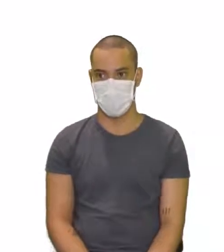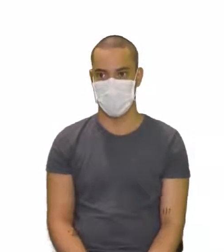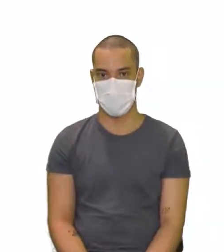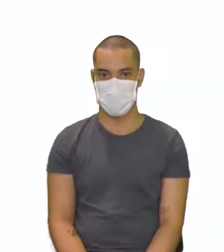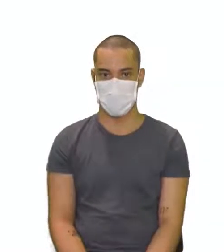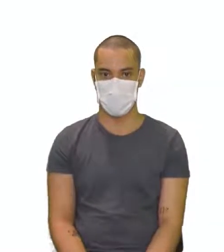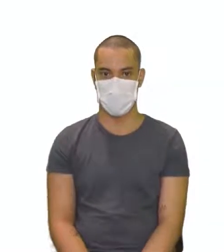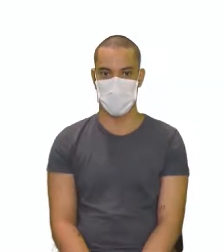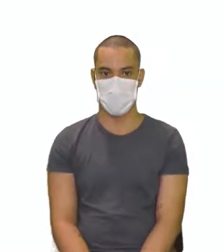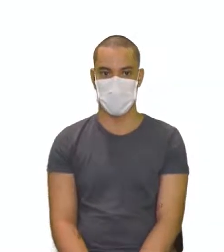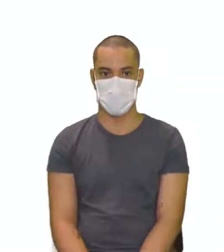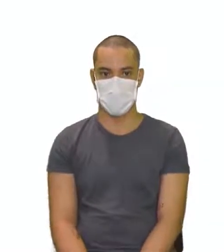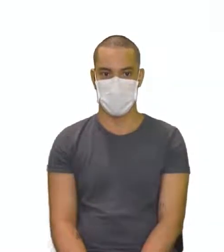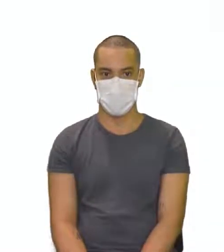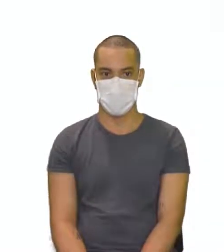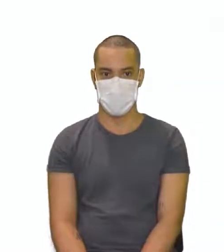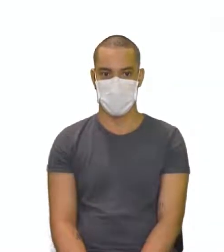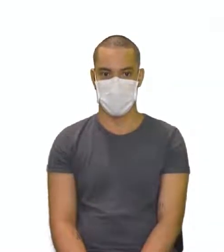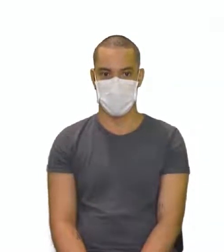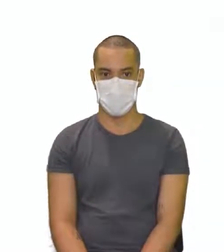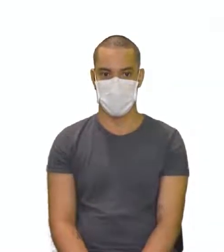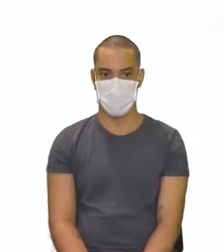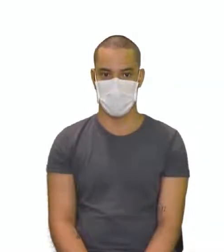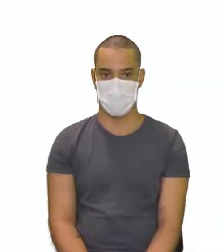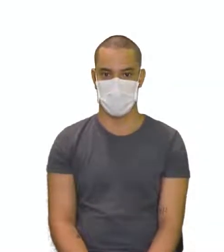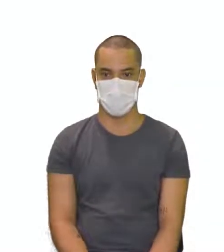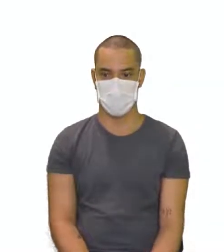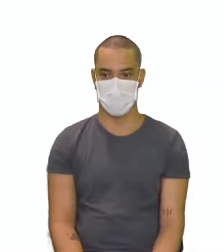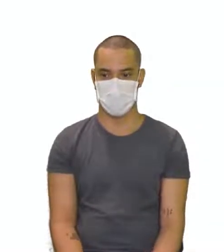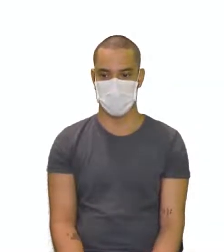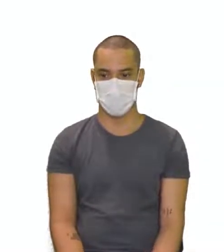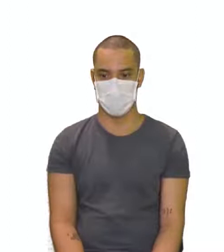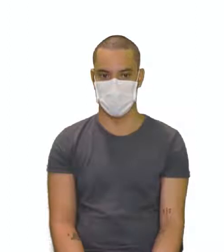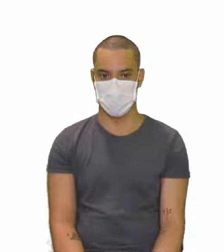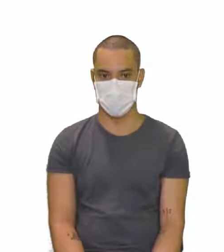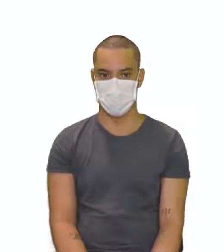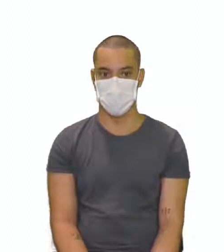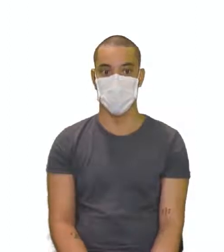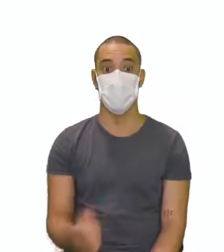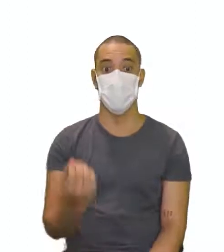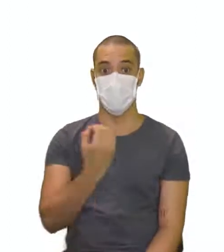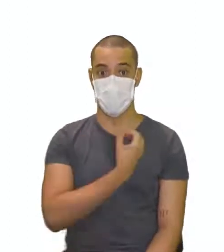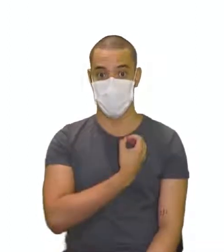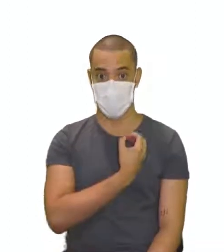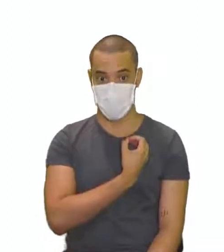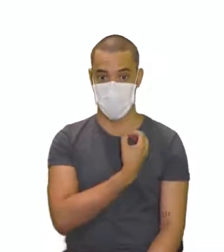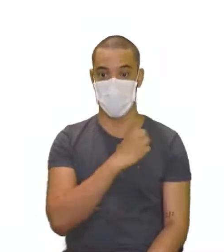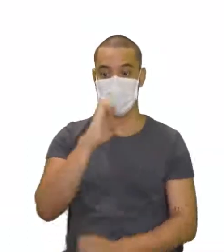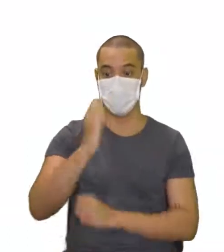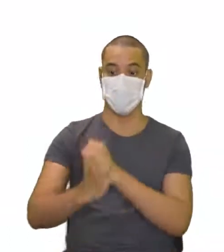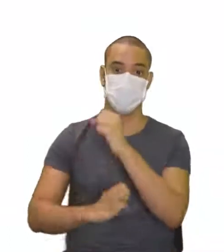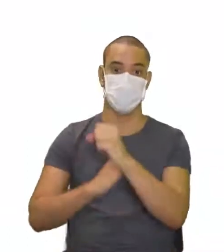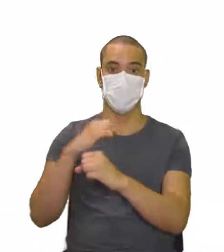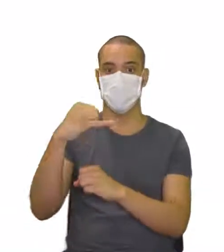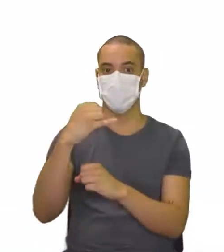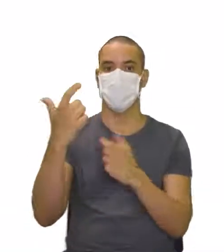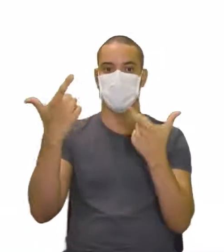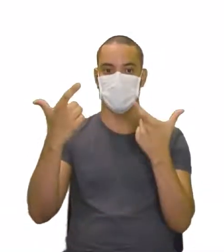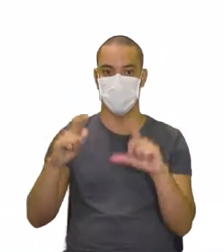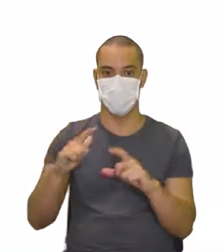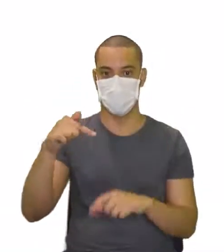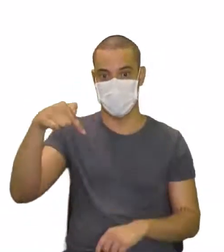só, o N, que é o número de elétrons, tá? Geralmente, o número de elétrons, ele vai estar onde? Na